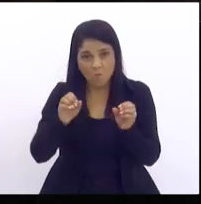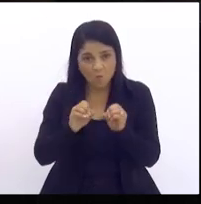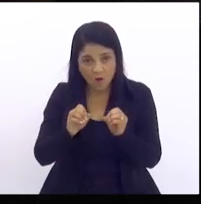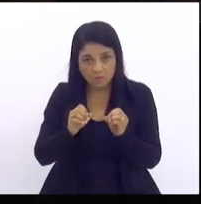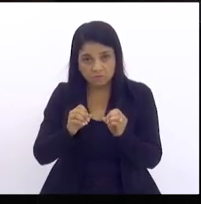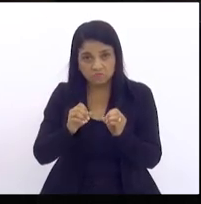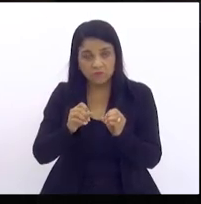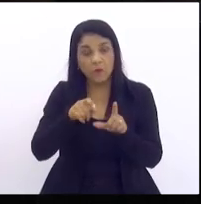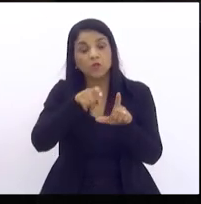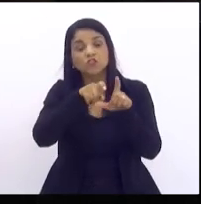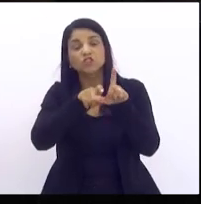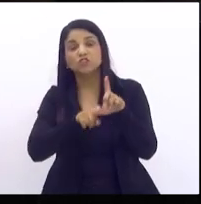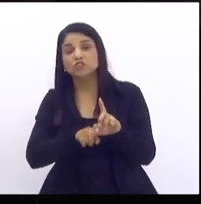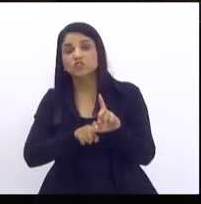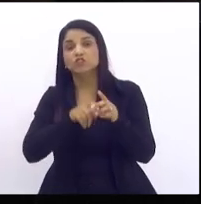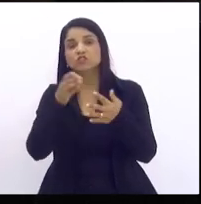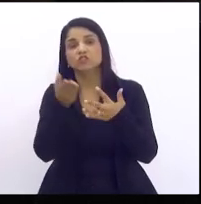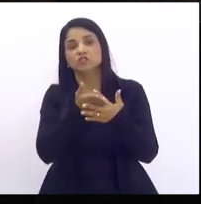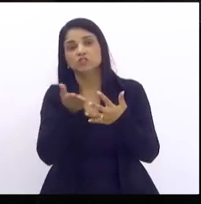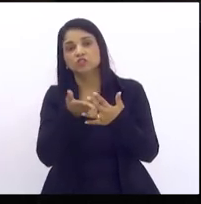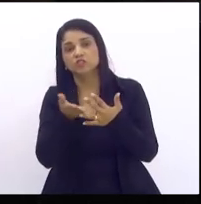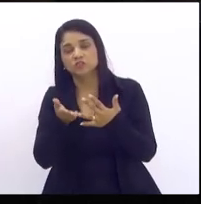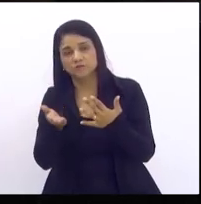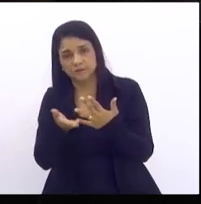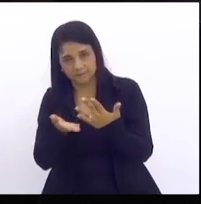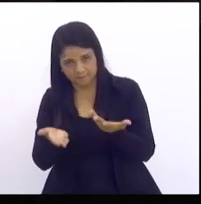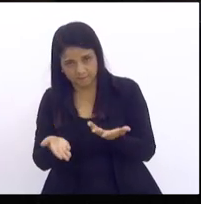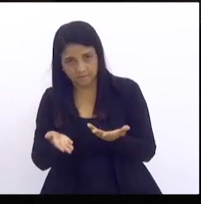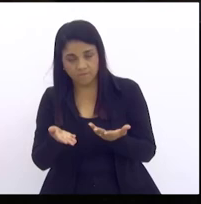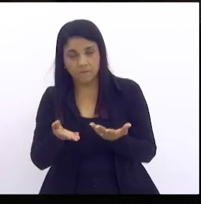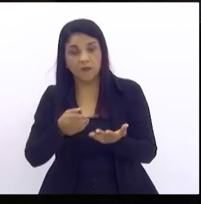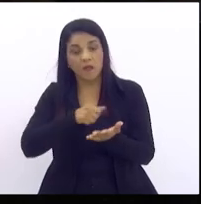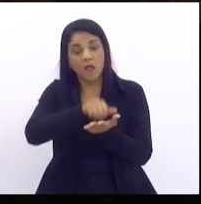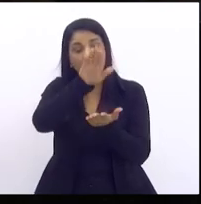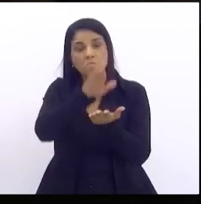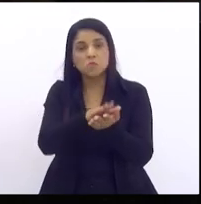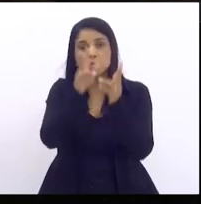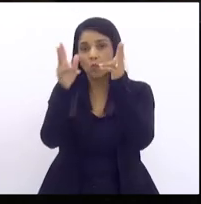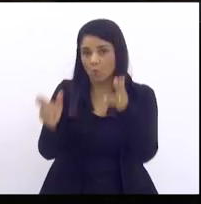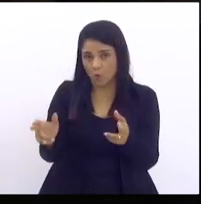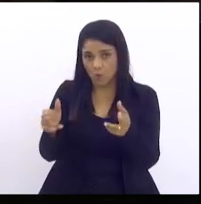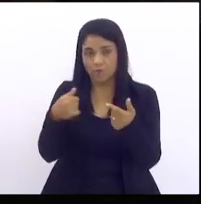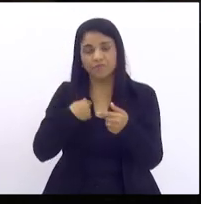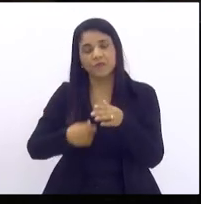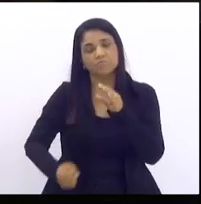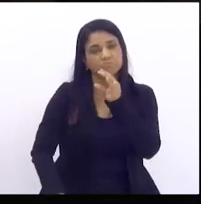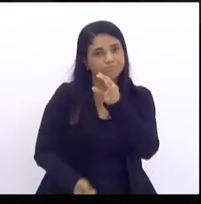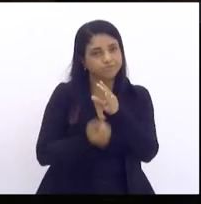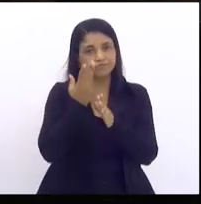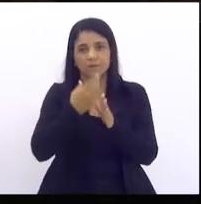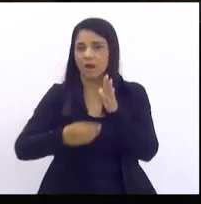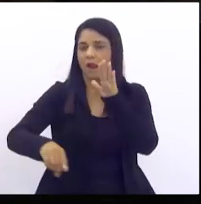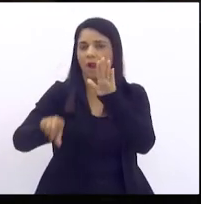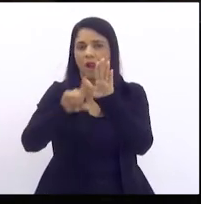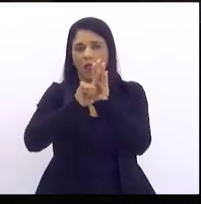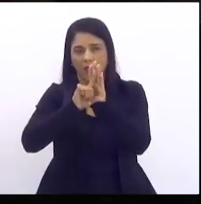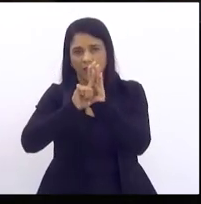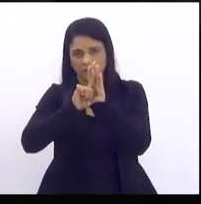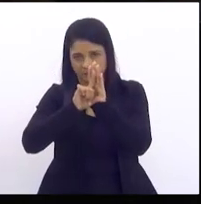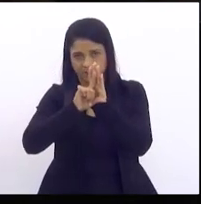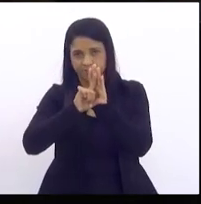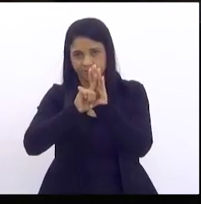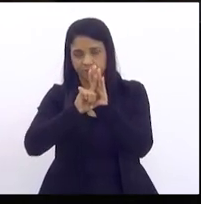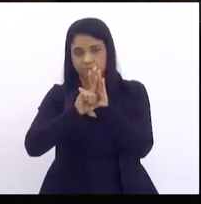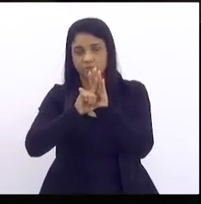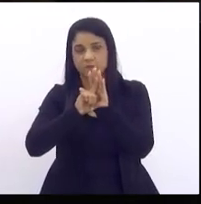mesma coisa. E aí, criamos essa lei, né, para evitar